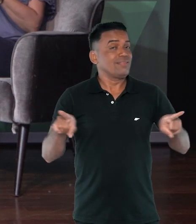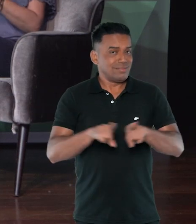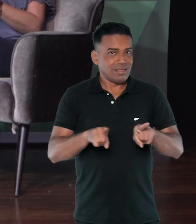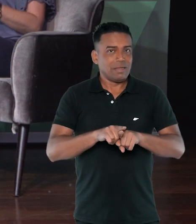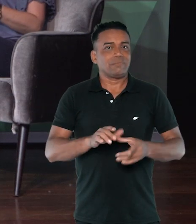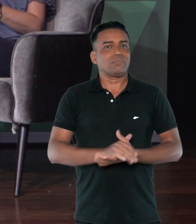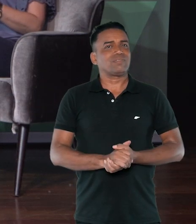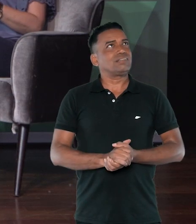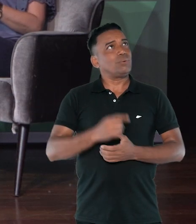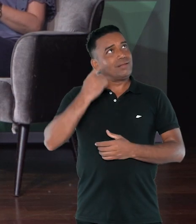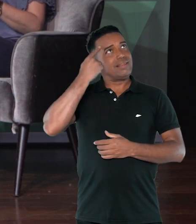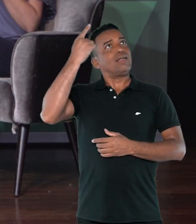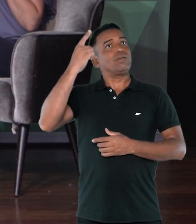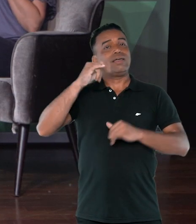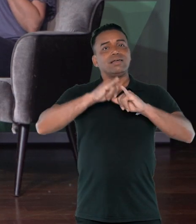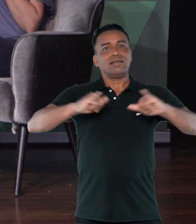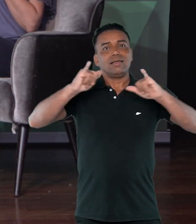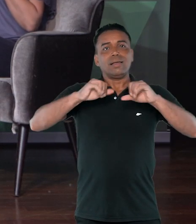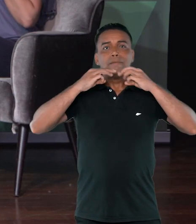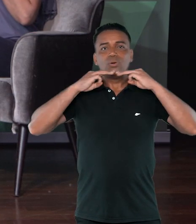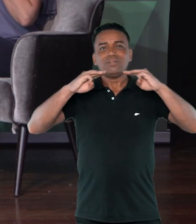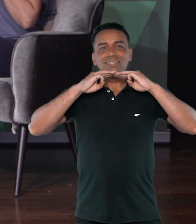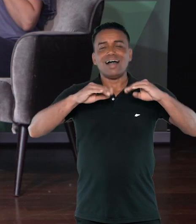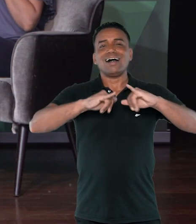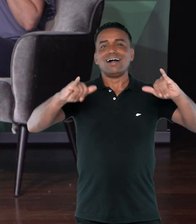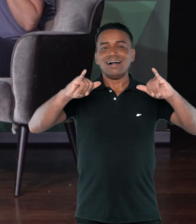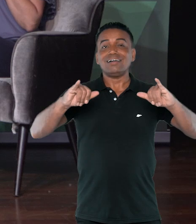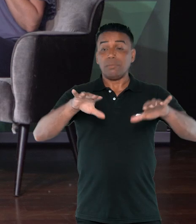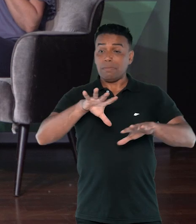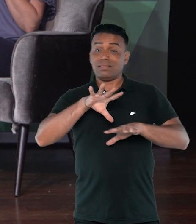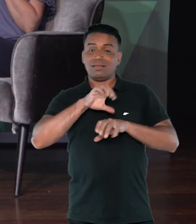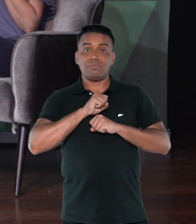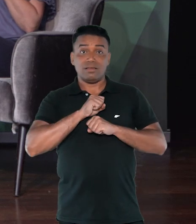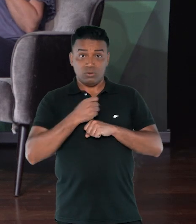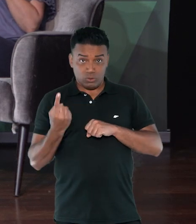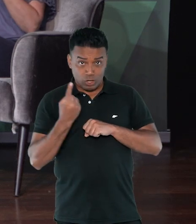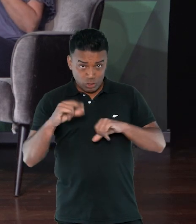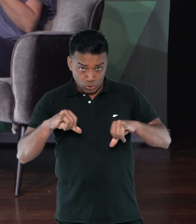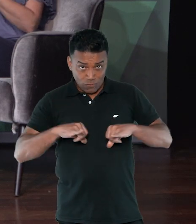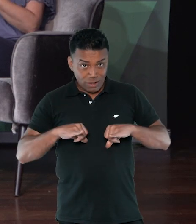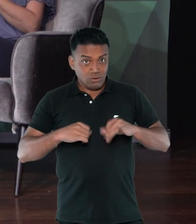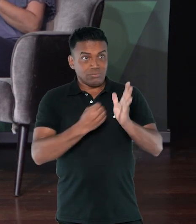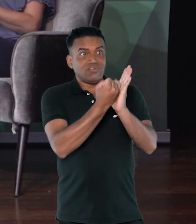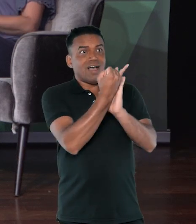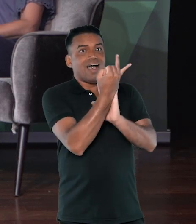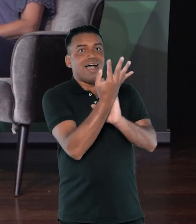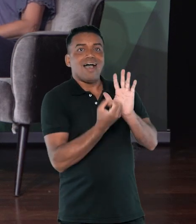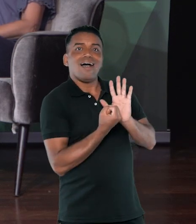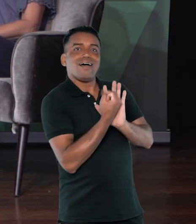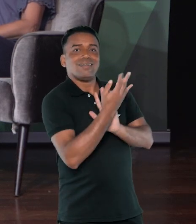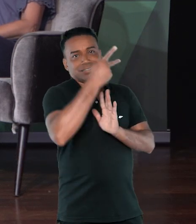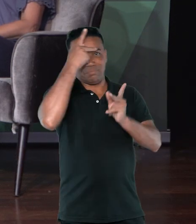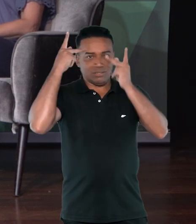cumplicidade, de pertencimento, de não sou só eu que estou sofrendo, né? Então, eu pensei nisso, assim, nossa, esse livro vai ajudar